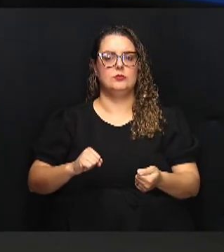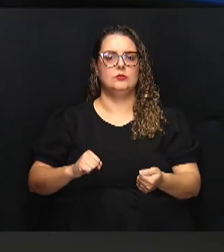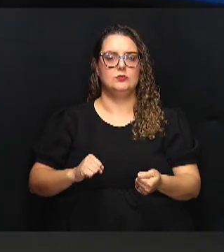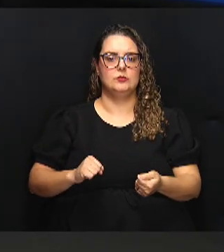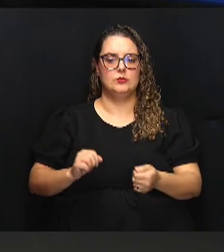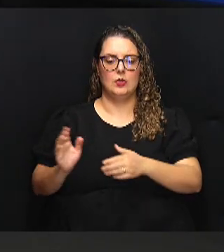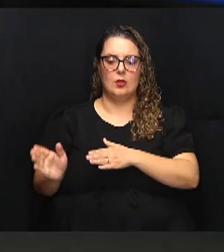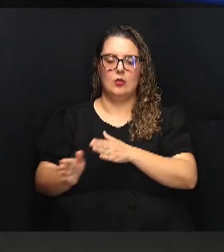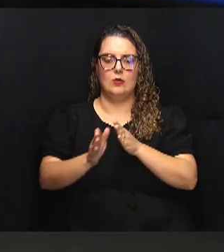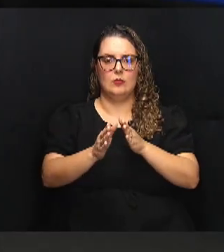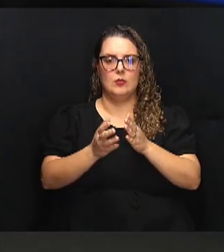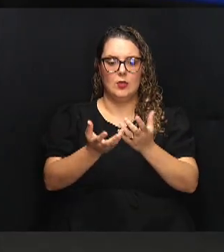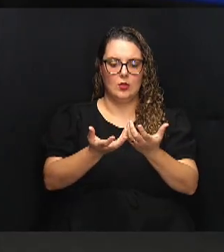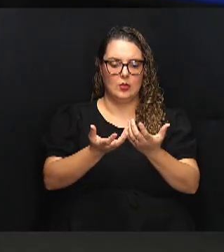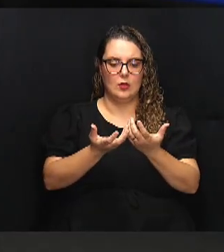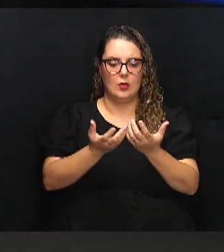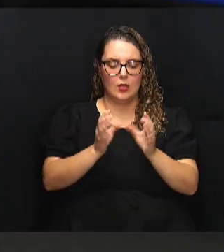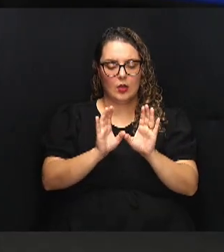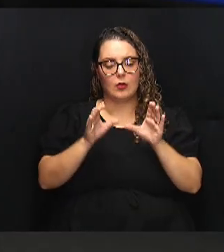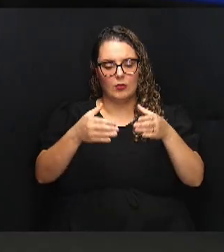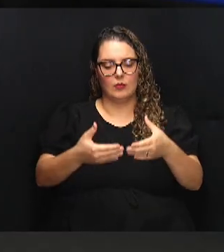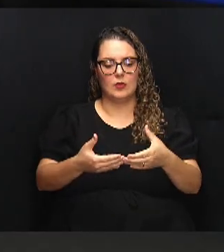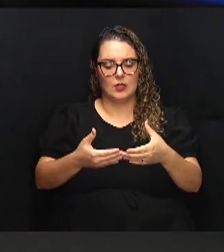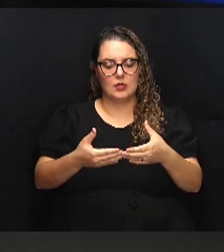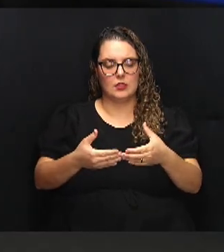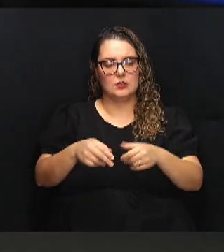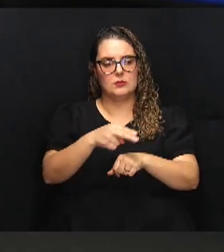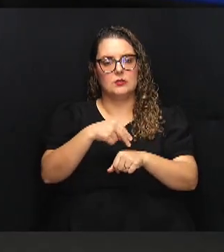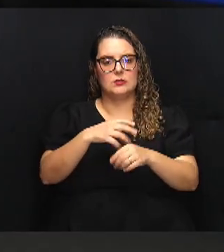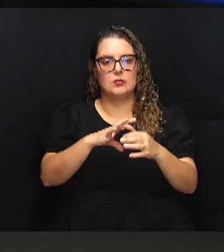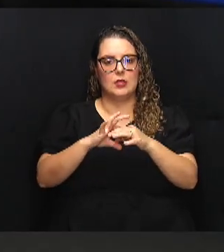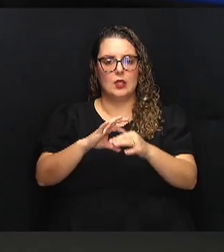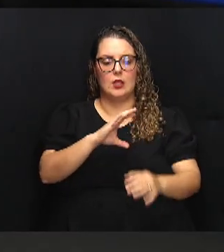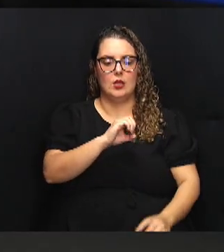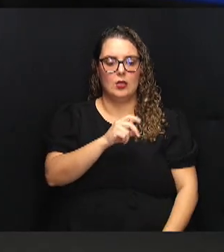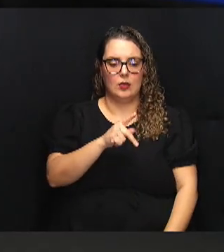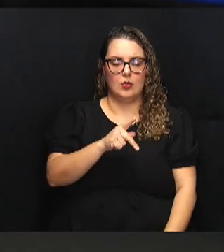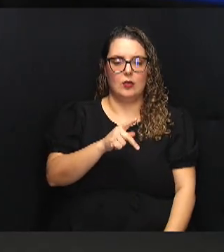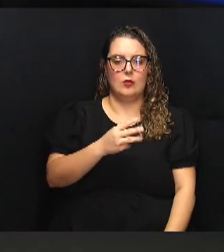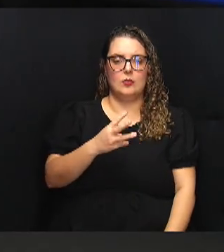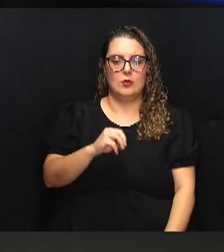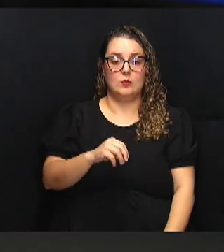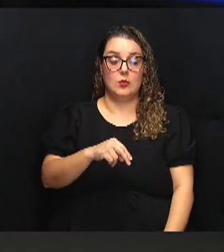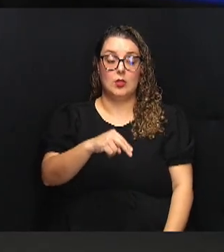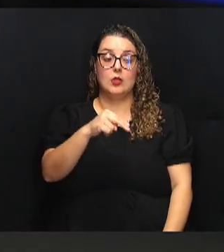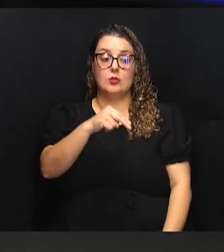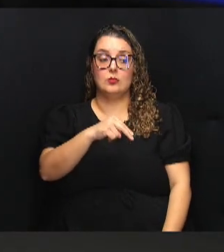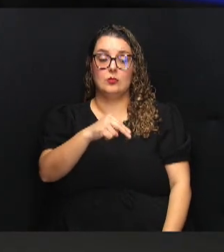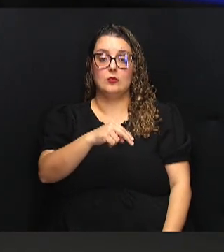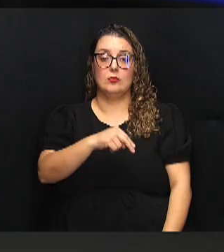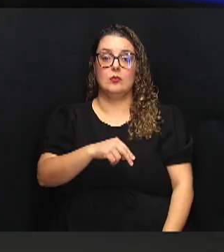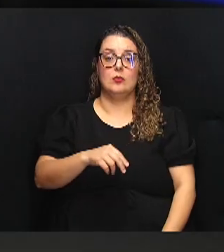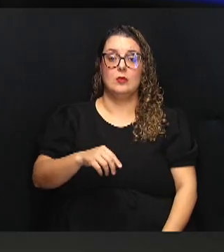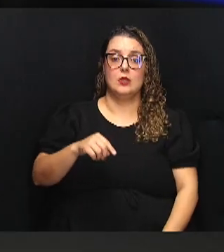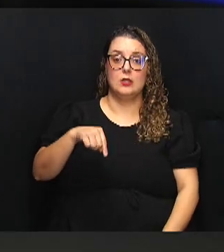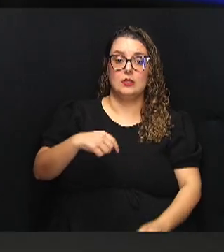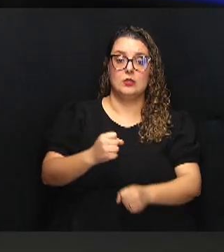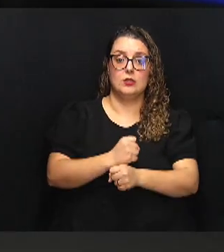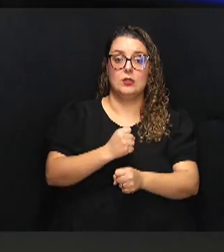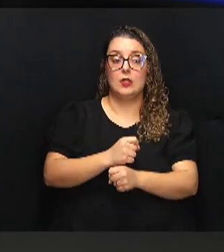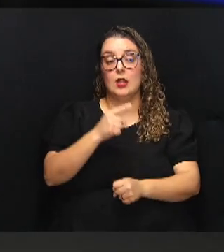rumo à Conferência das Nações Unidas, a COP30, que acontece em novembro deste ano, lá em Belém do